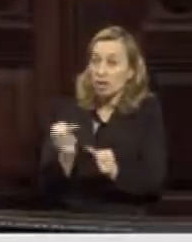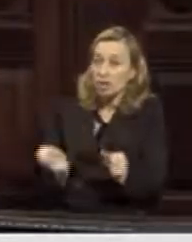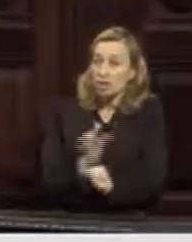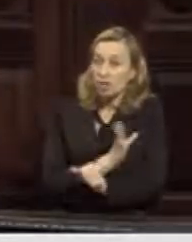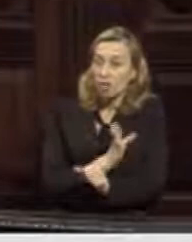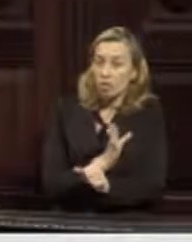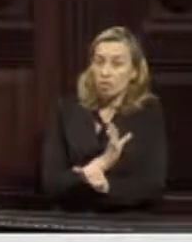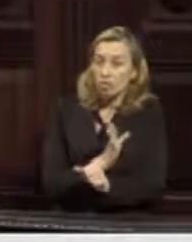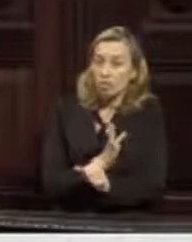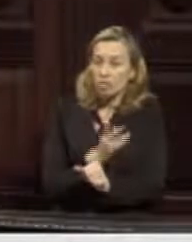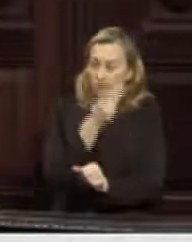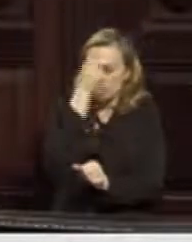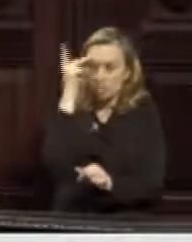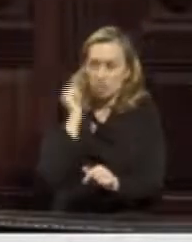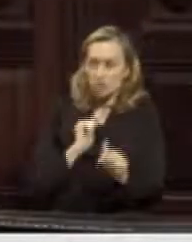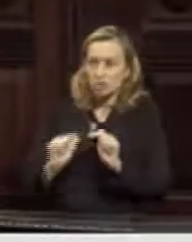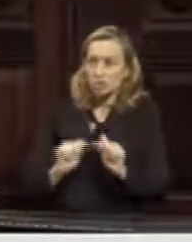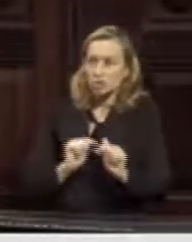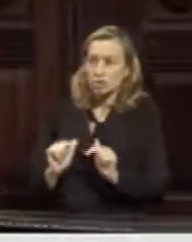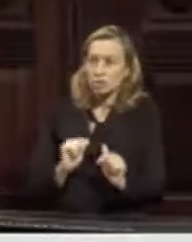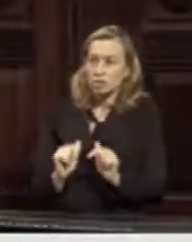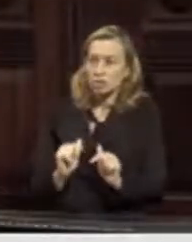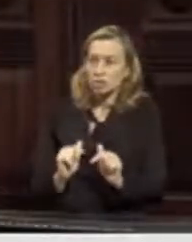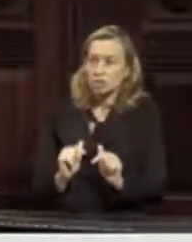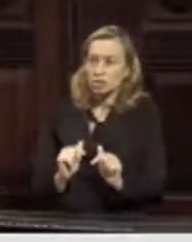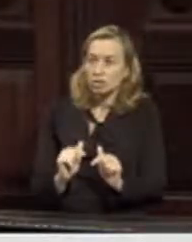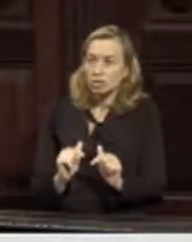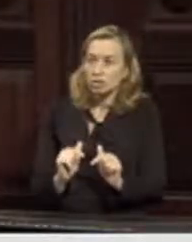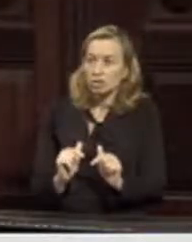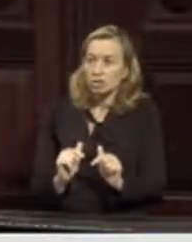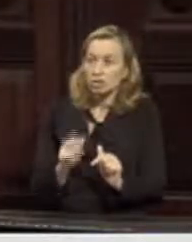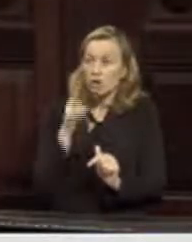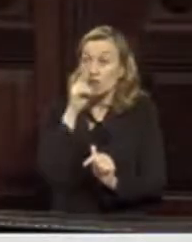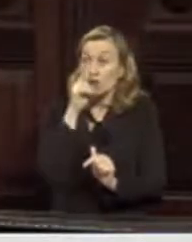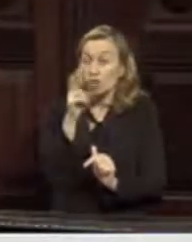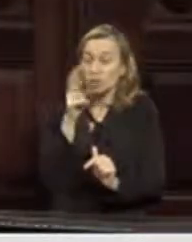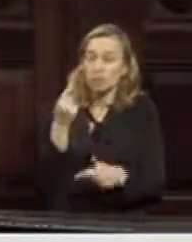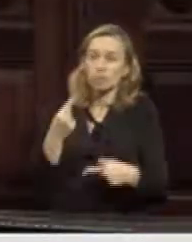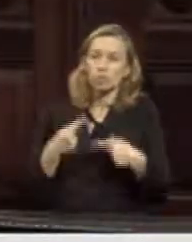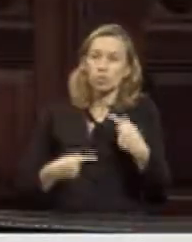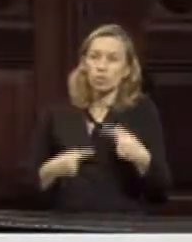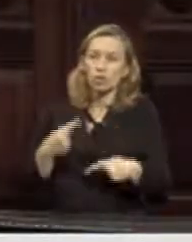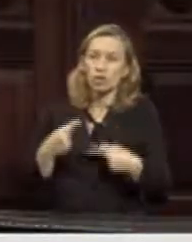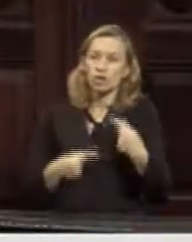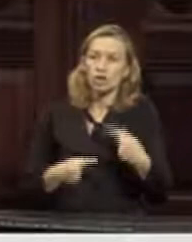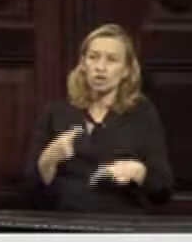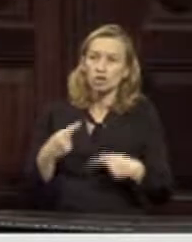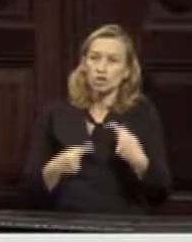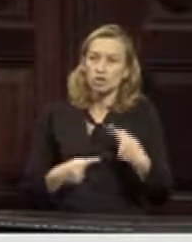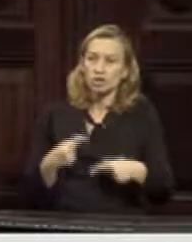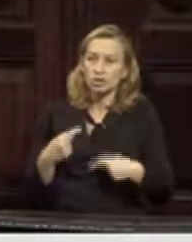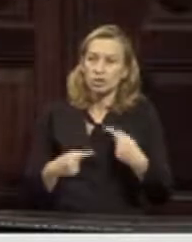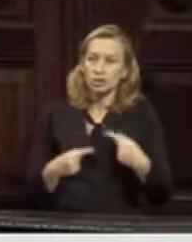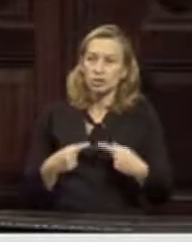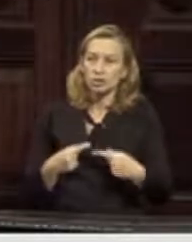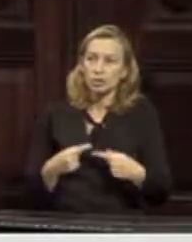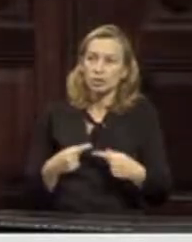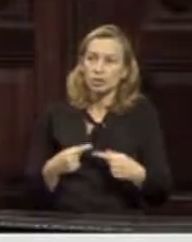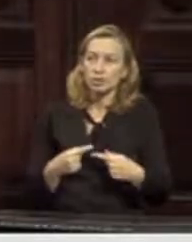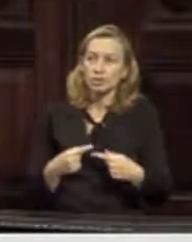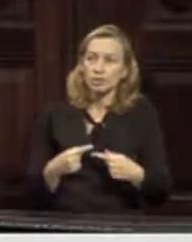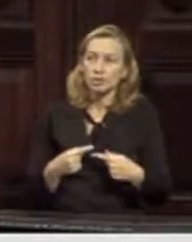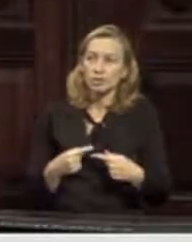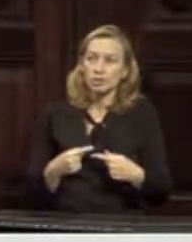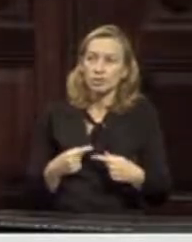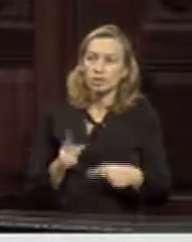unidade, trabalhadores e servidores públicos, criou uma força política capaz de fazer com que a reforma previdenciária